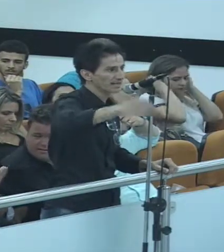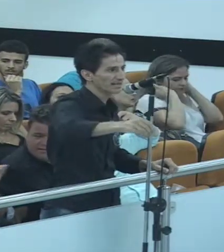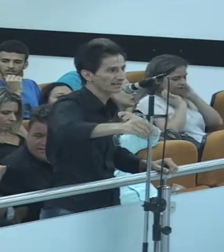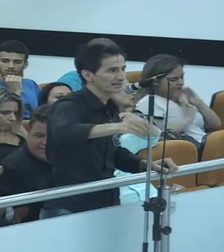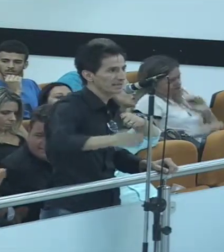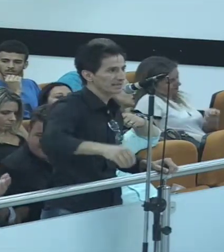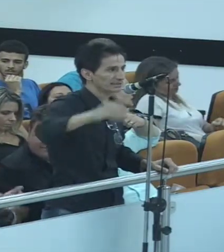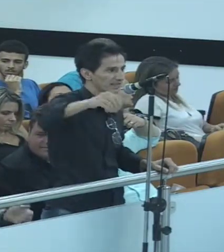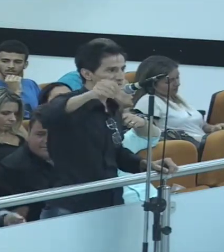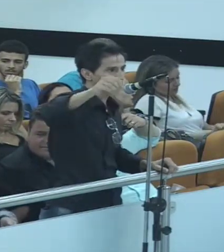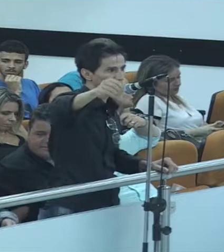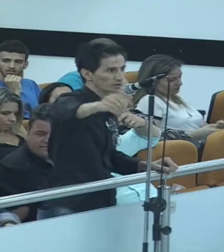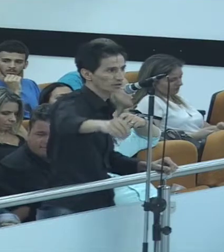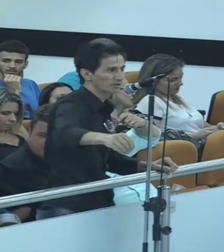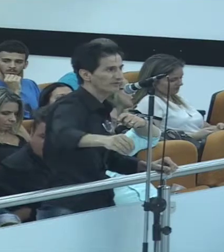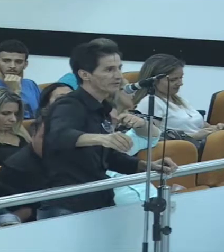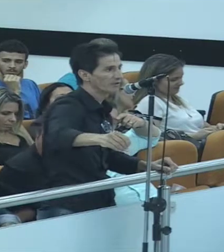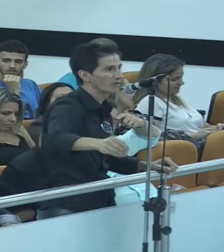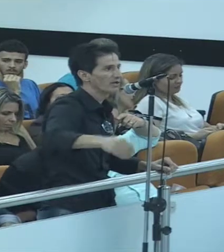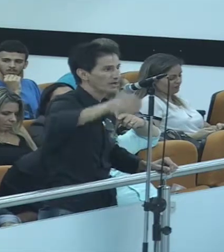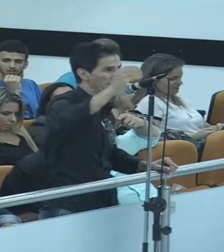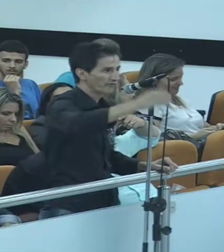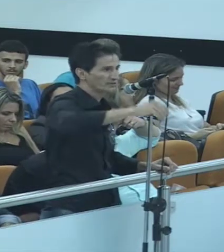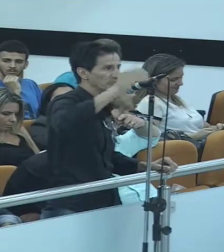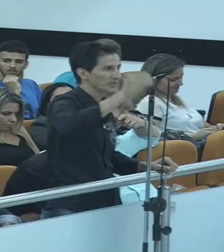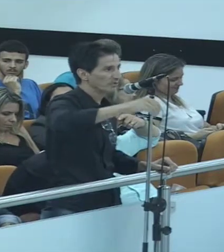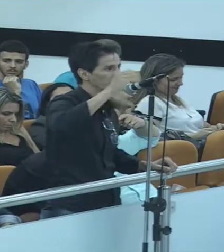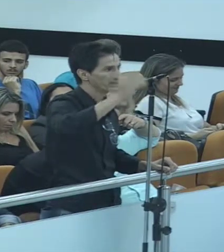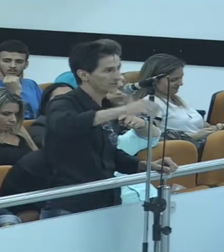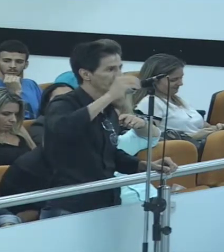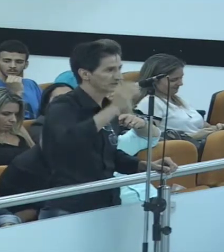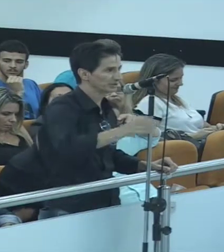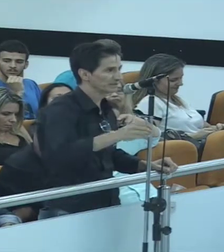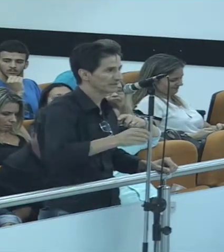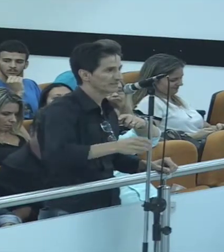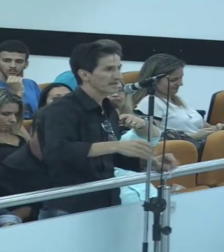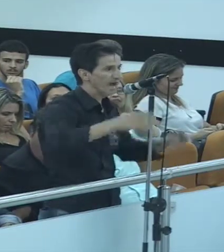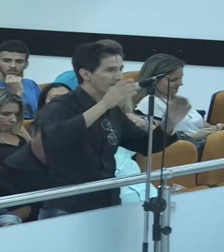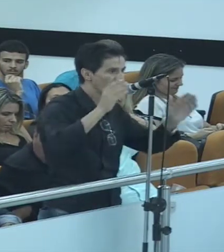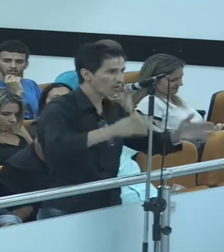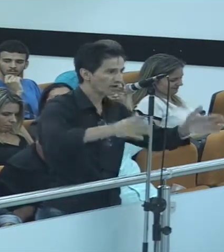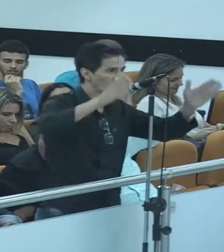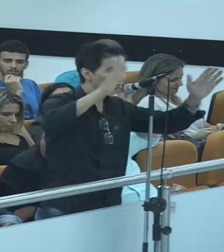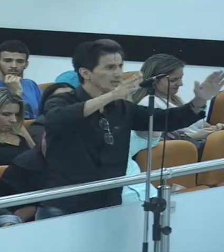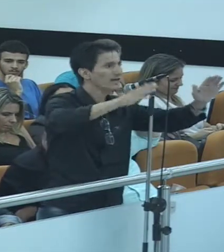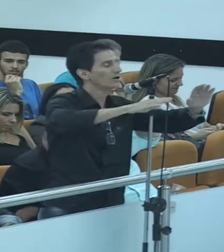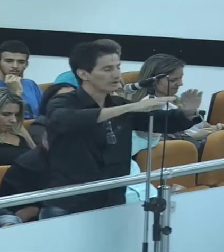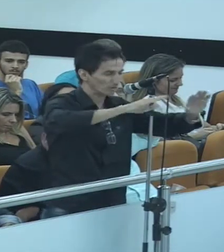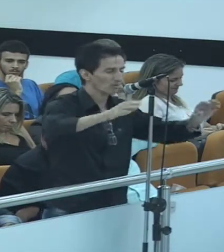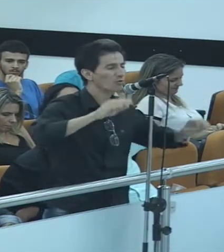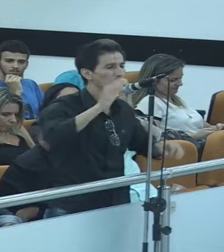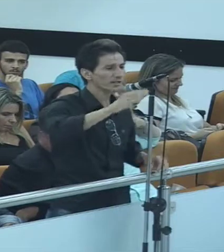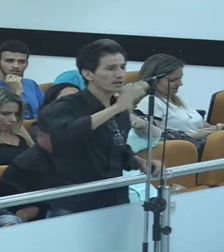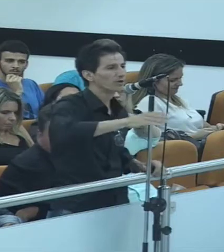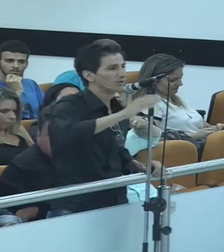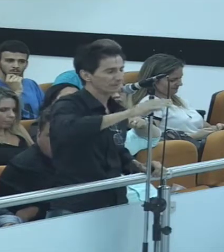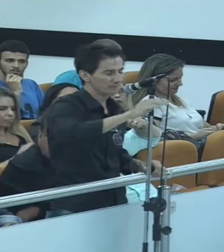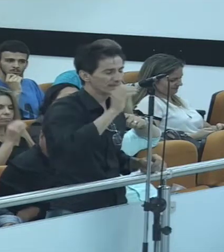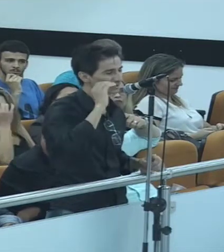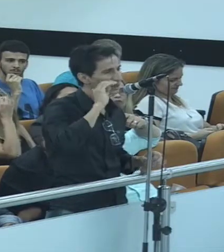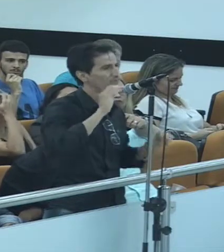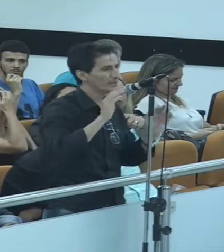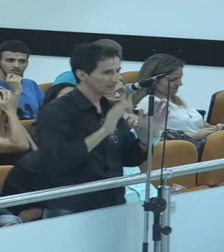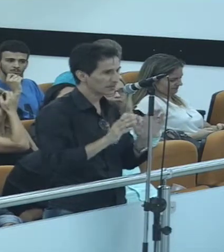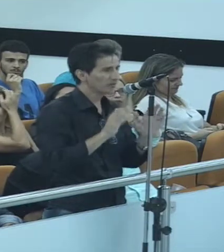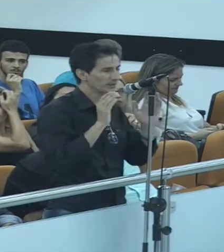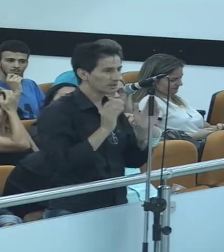Esqueçam as leis, esqueçam a Constituição Federal e vou fazer uma recomendação a vocês. Agora, William, nós temos mais 8